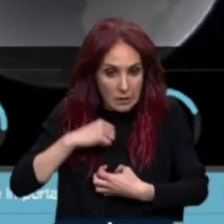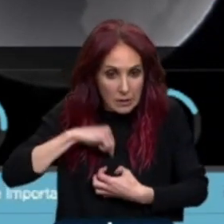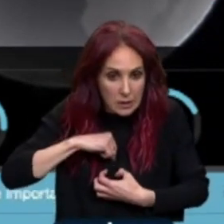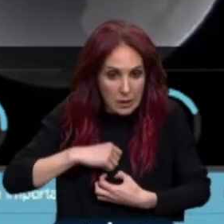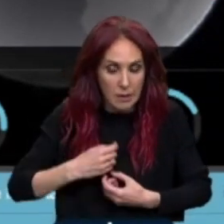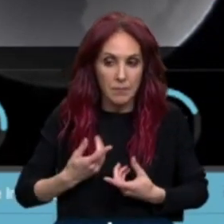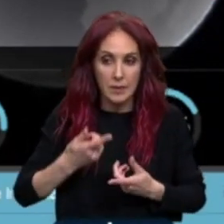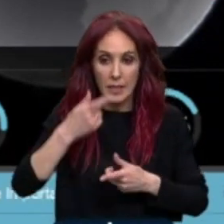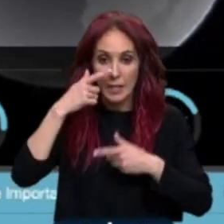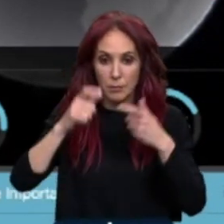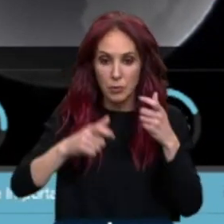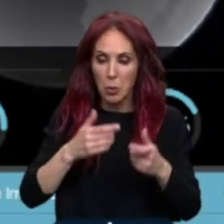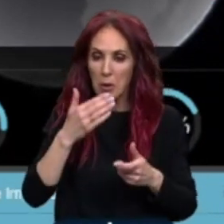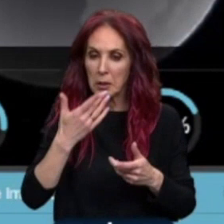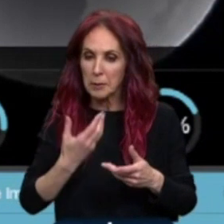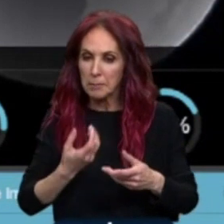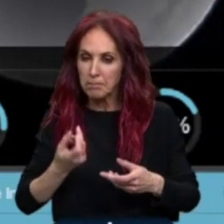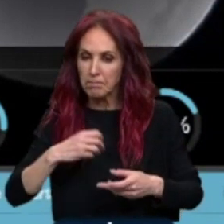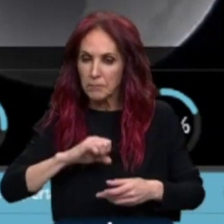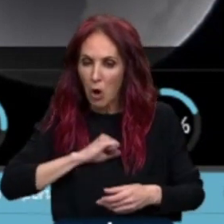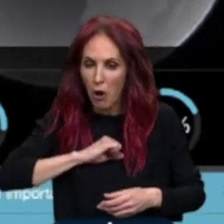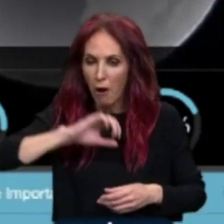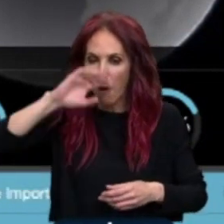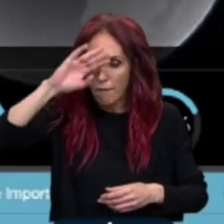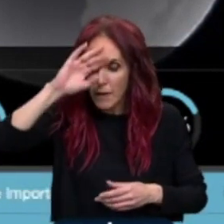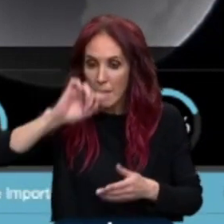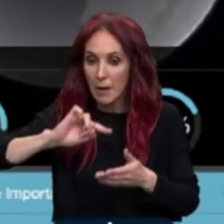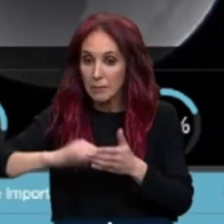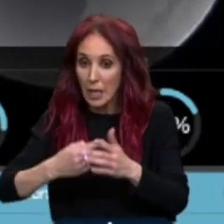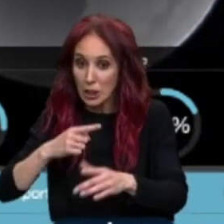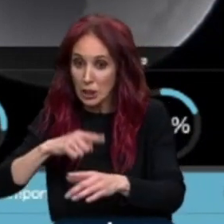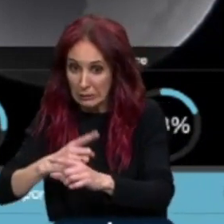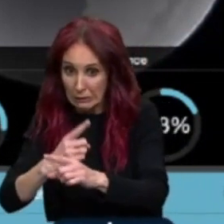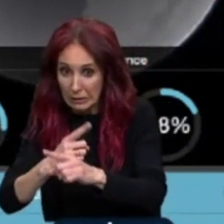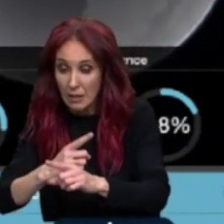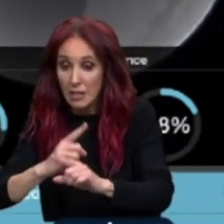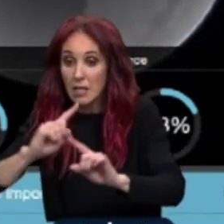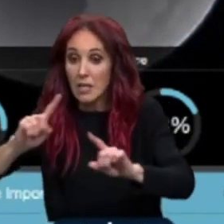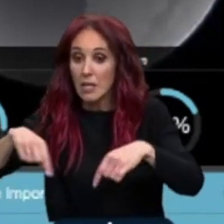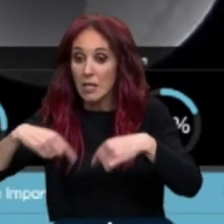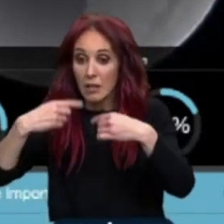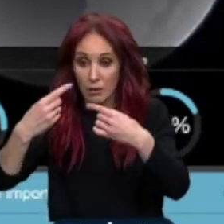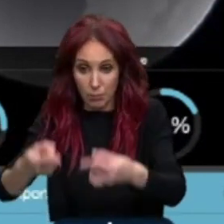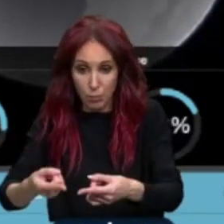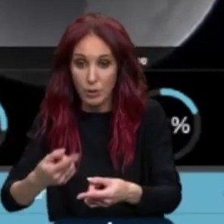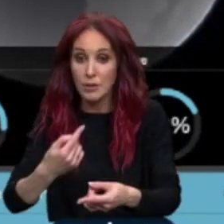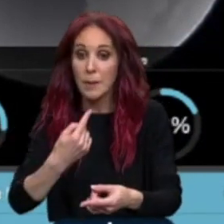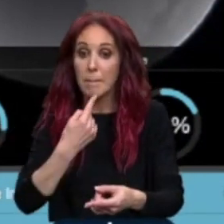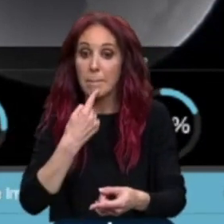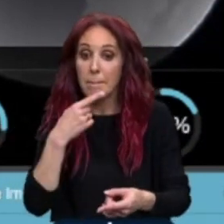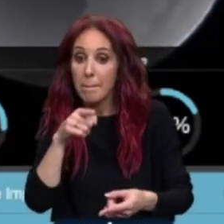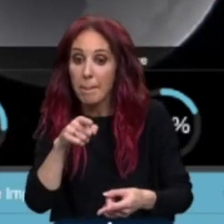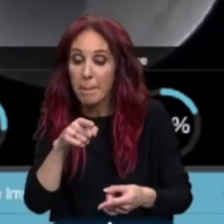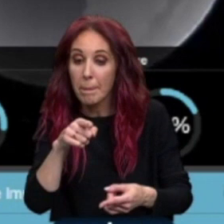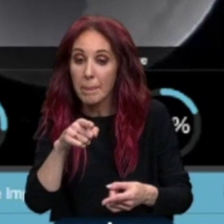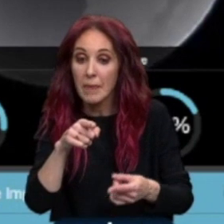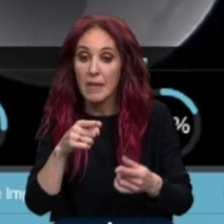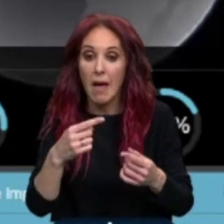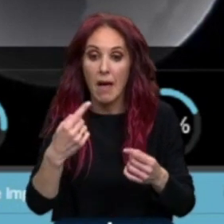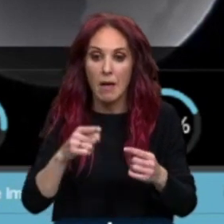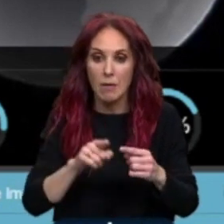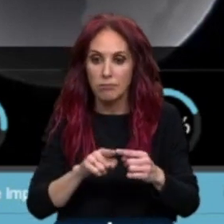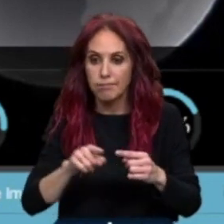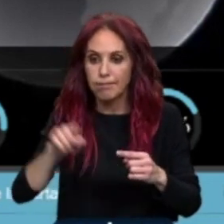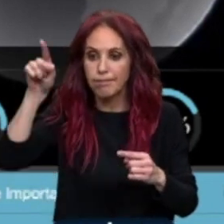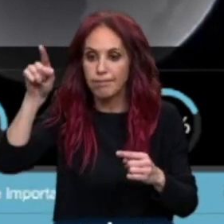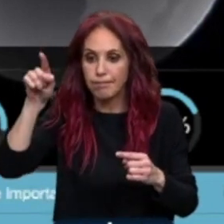as pessoas que apresentam esses sintomas são testadas nessa altura e sabemos também, como se vê aqui por este gráfico ao lado, que temos um grande